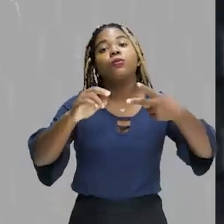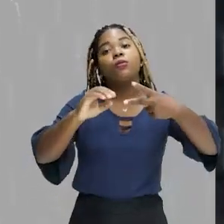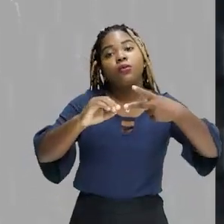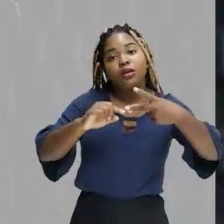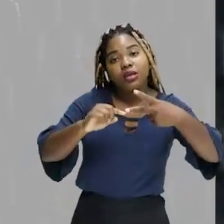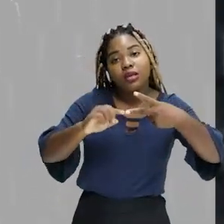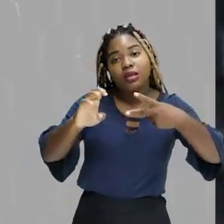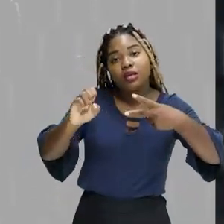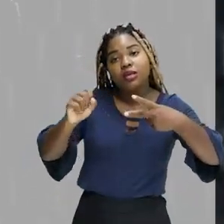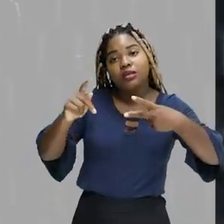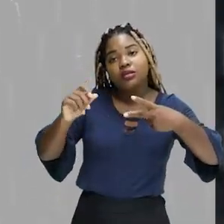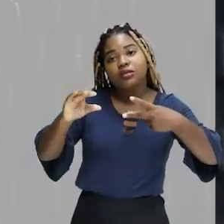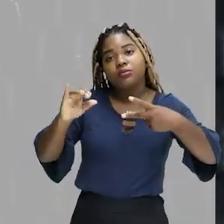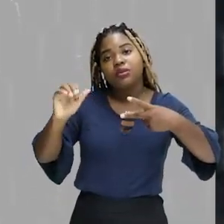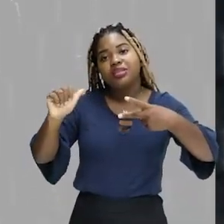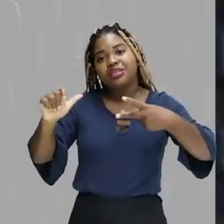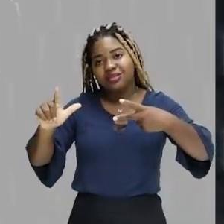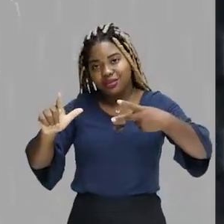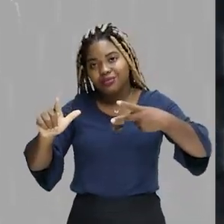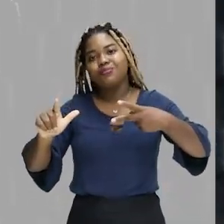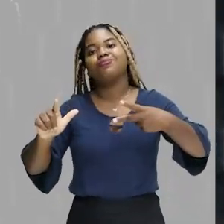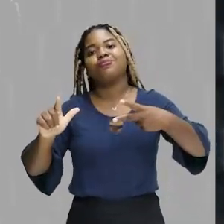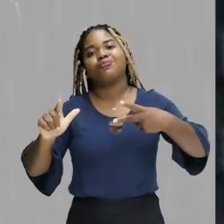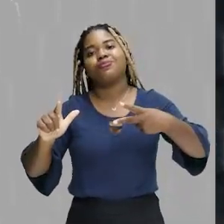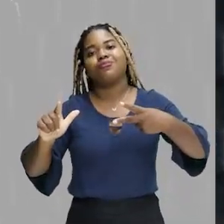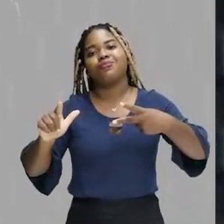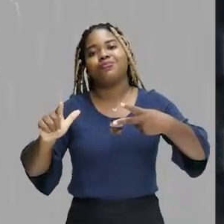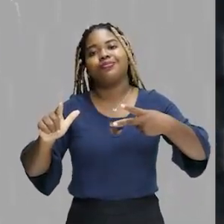espacial, aí nós estamos diante da isomeria